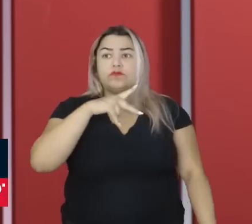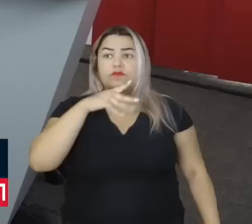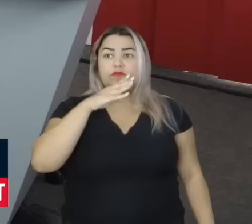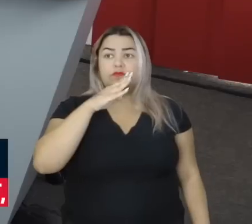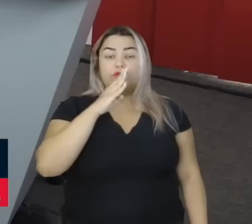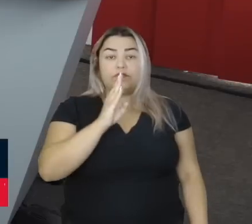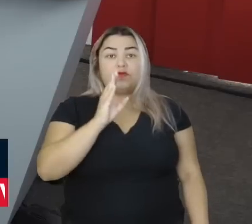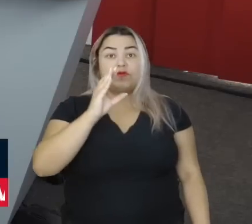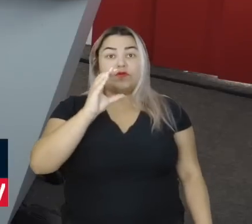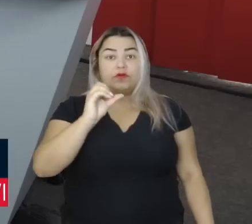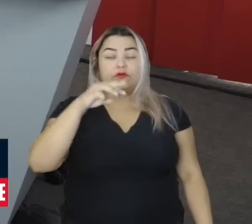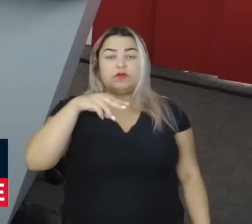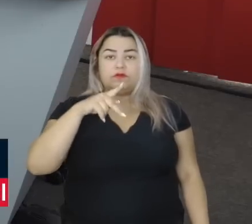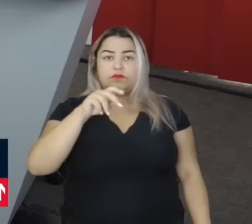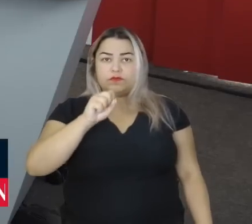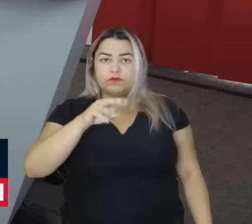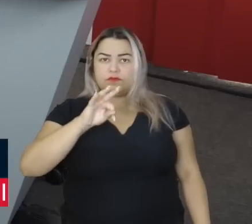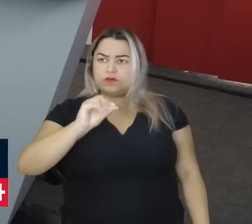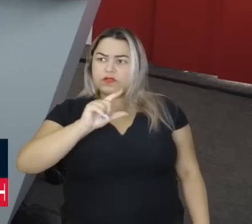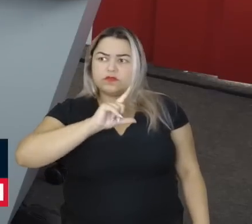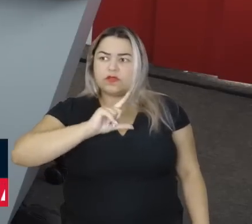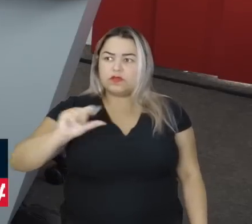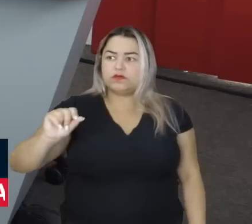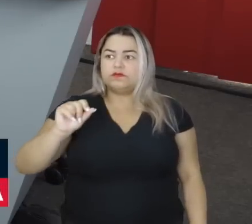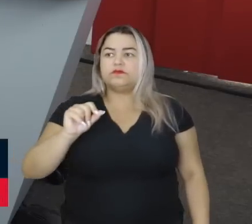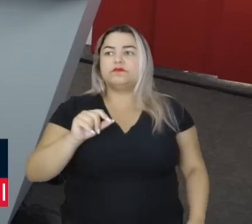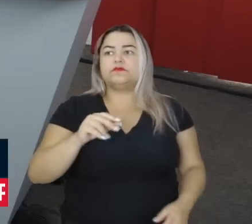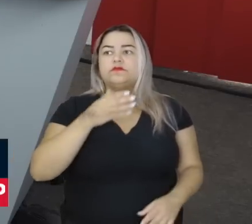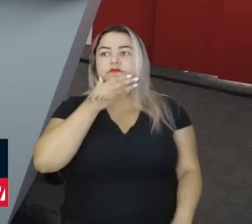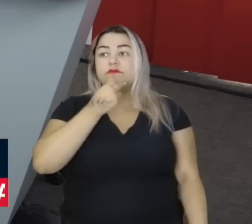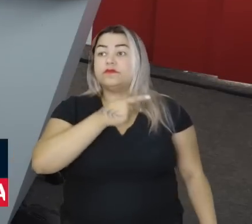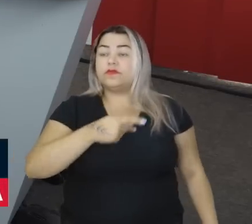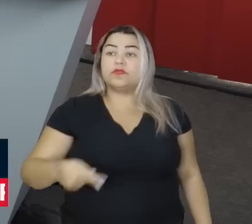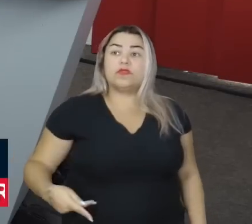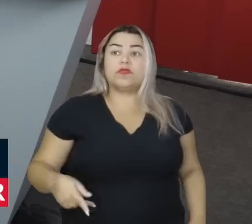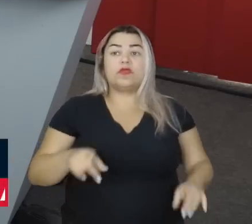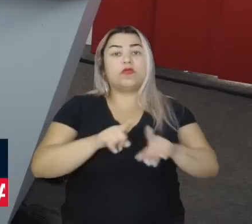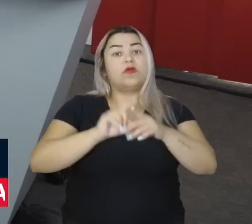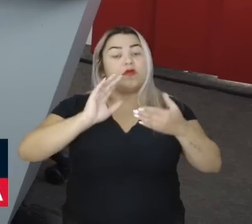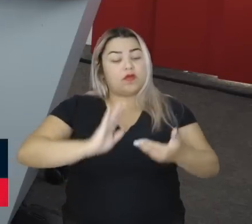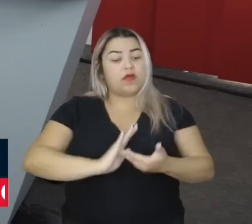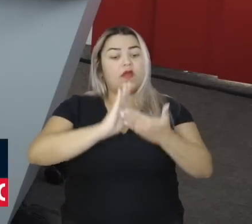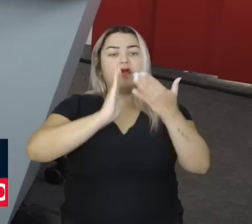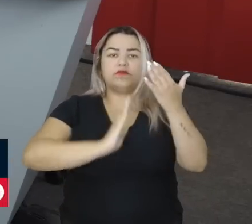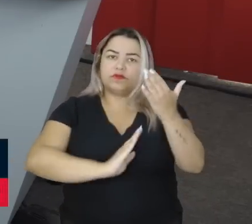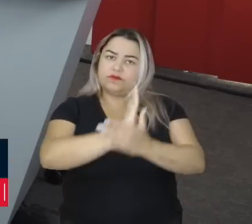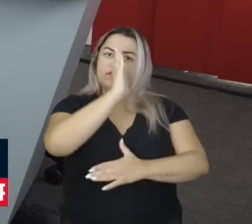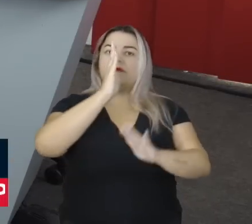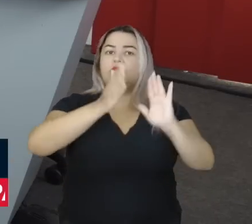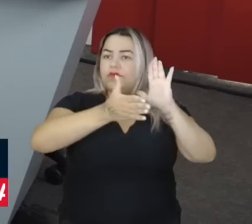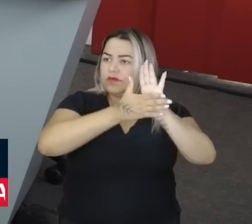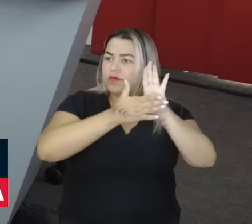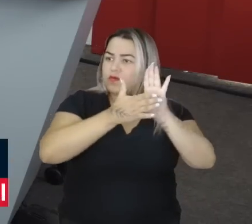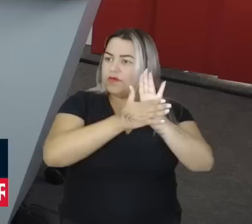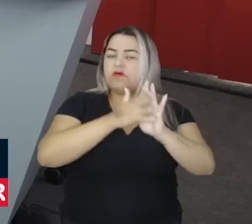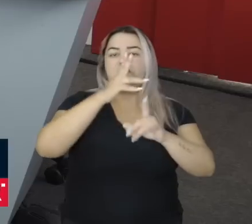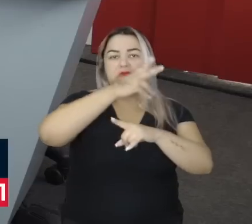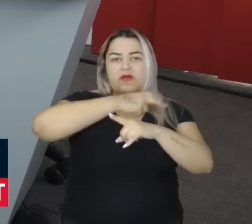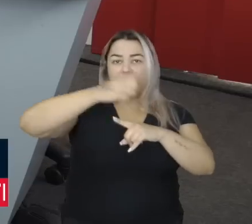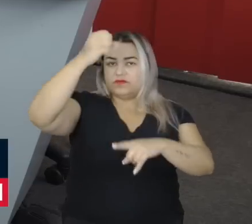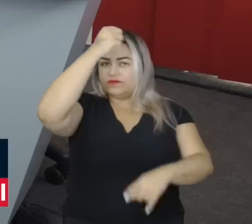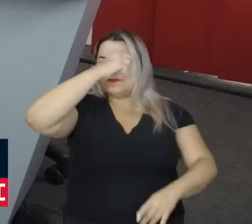Central. Presidenta, a Câmara aprovou também a reforma tributária, né, proposta pelo governo Lula, uma vitória